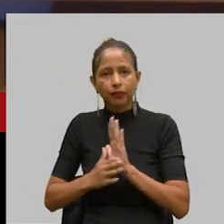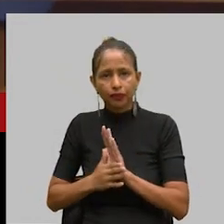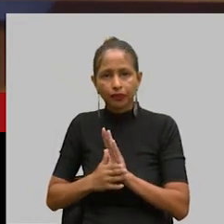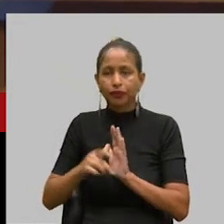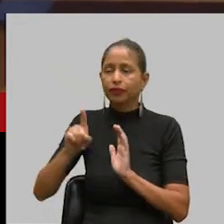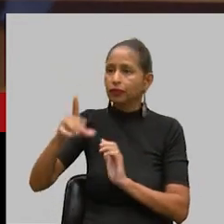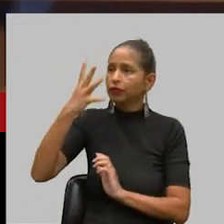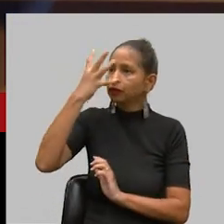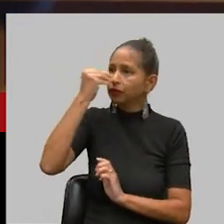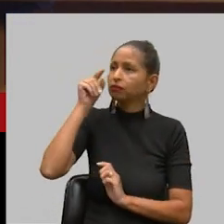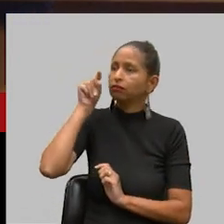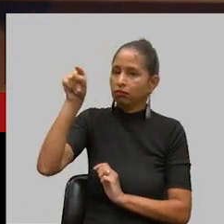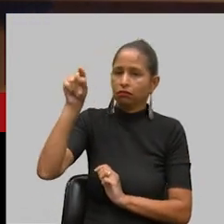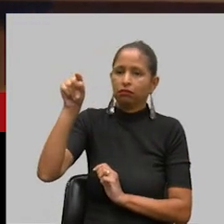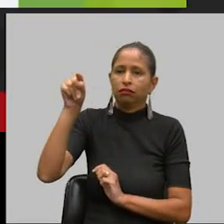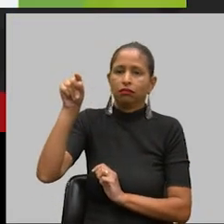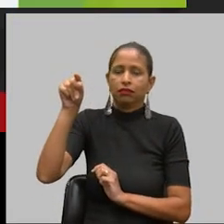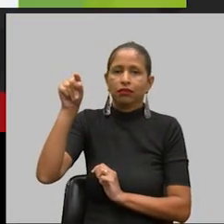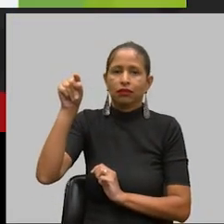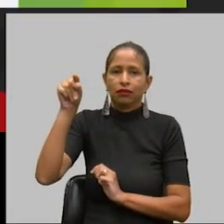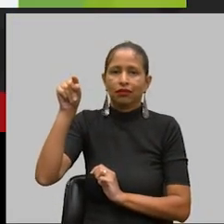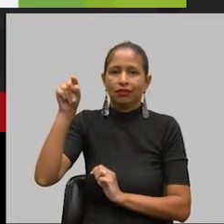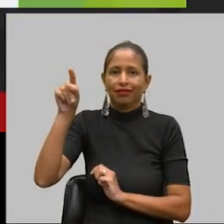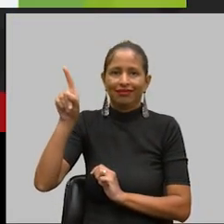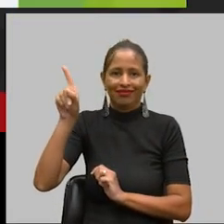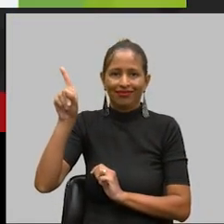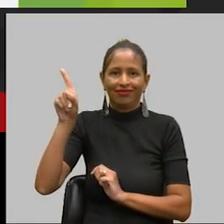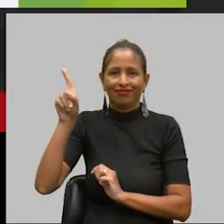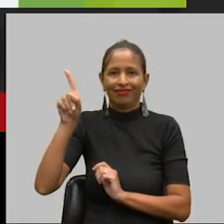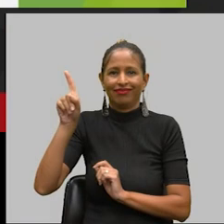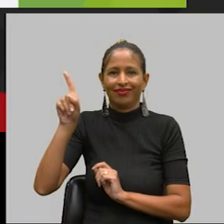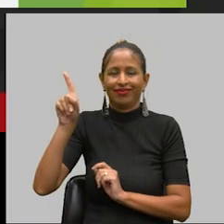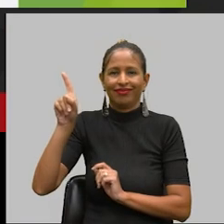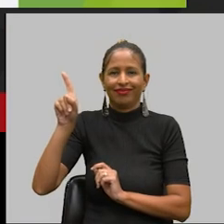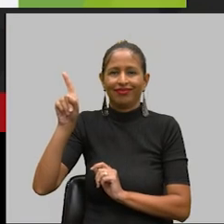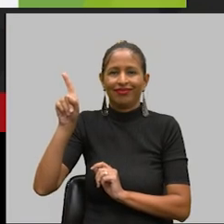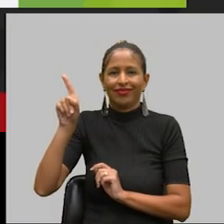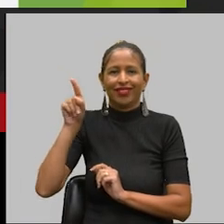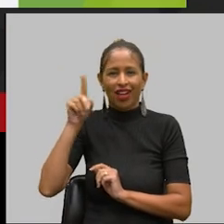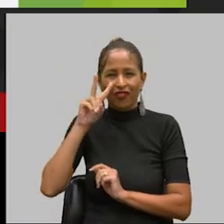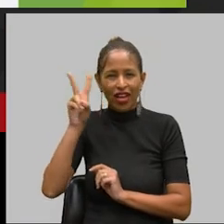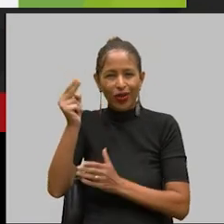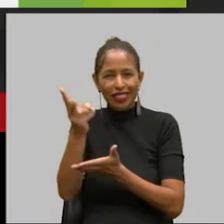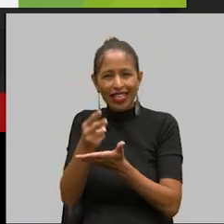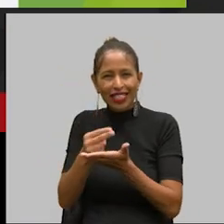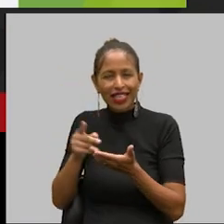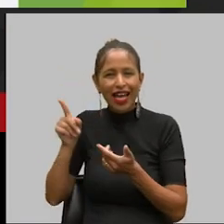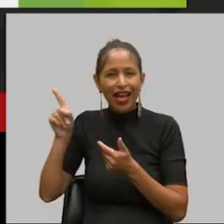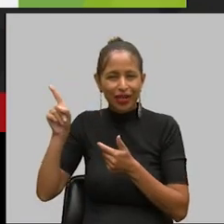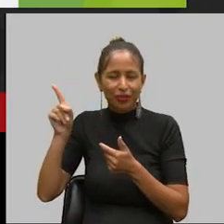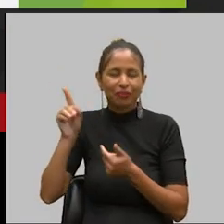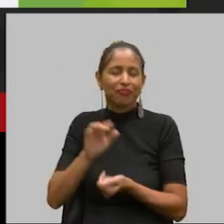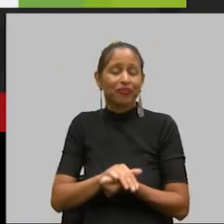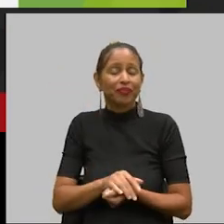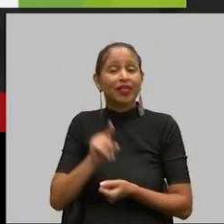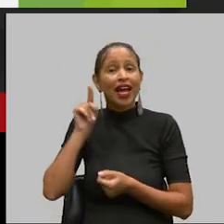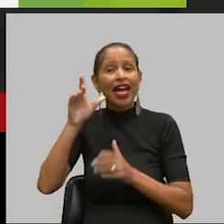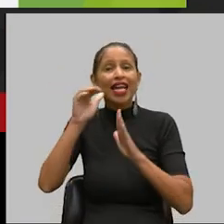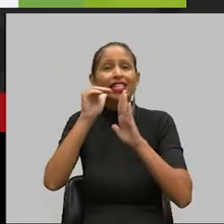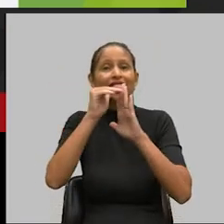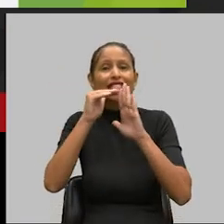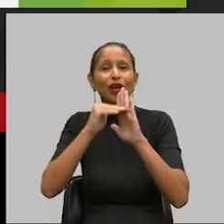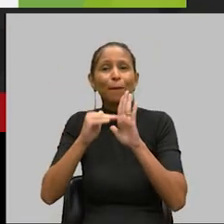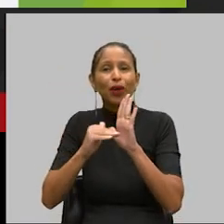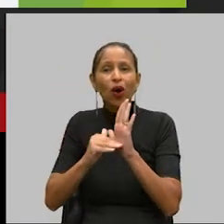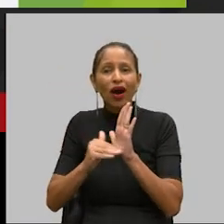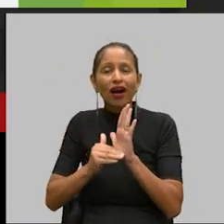foto do do programa de agroecologia na bacia do Rio Doce né Esse programa